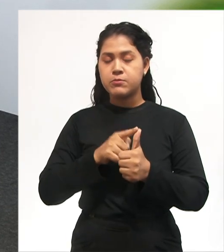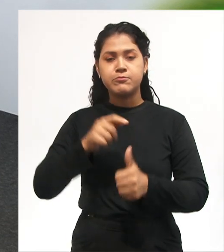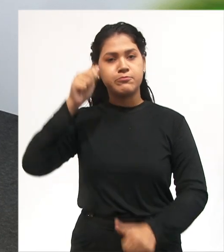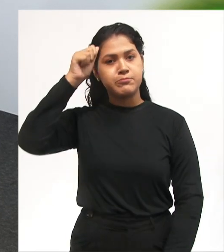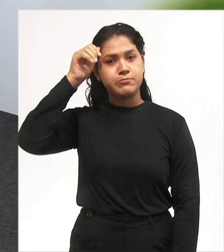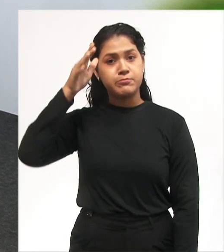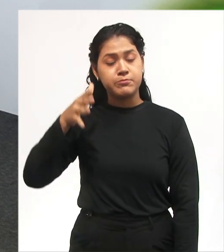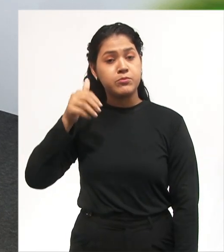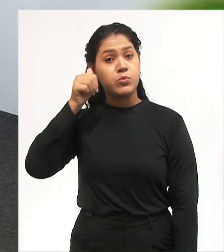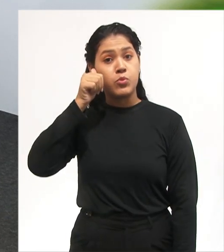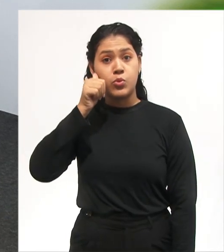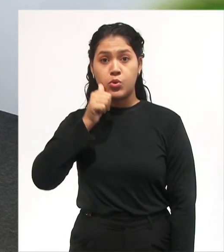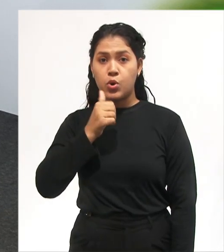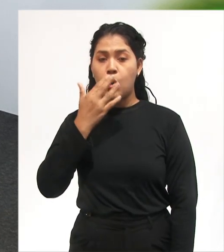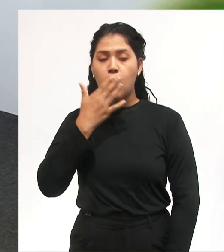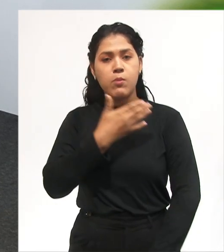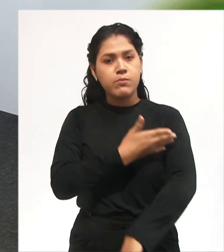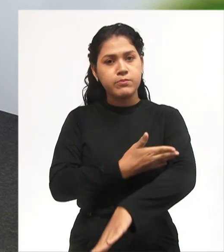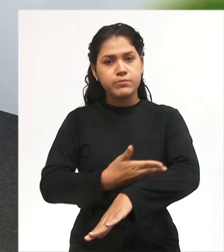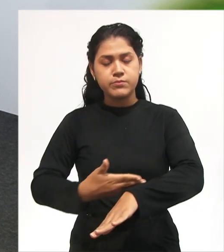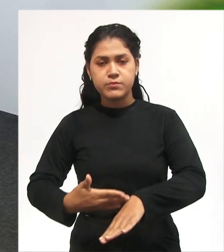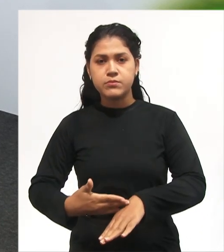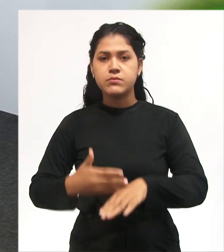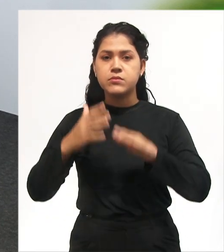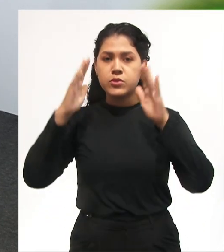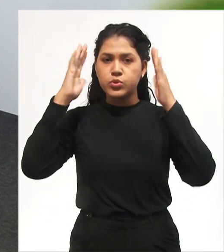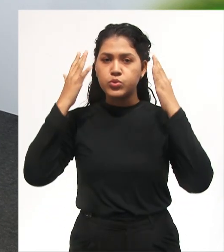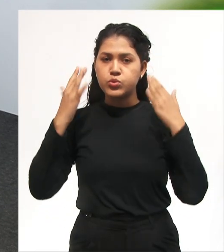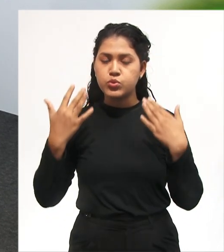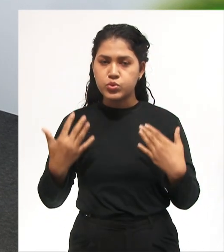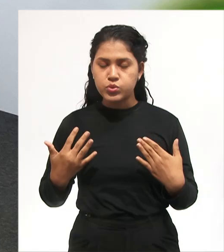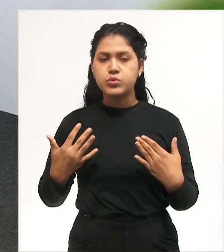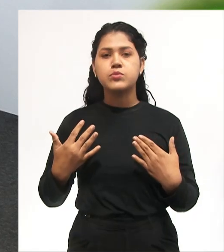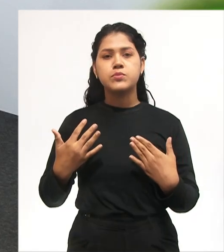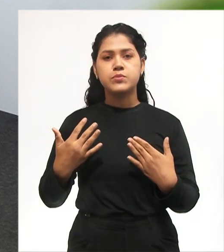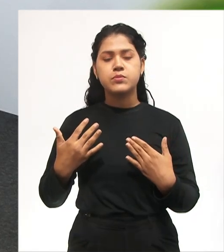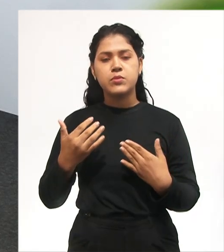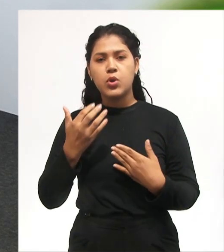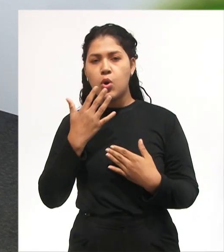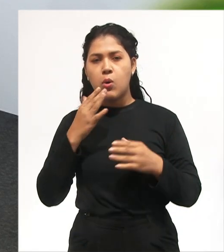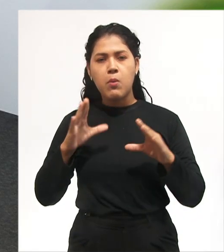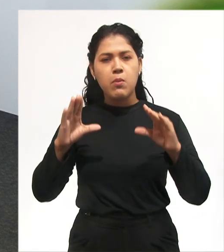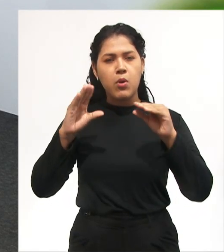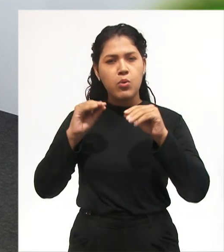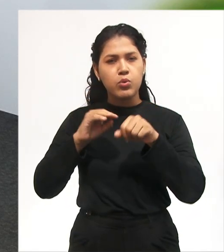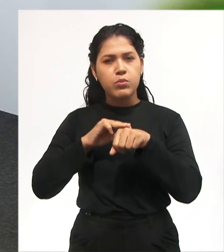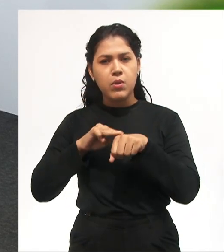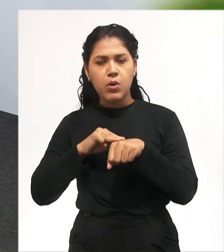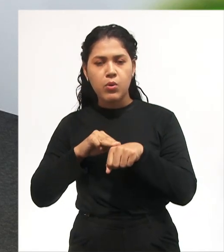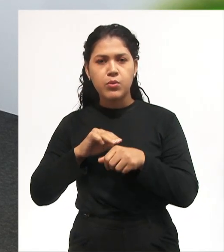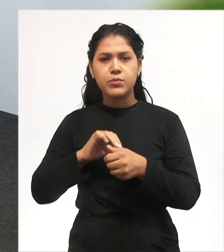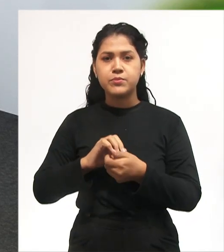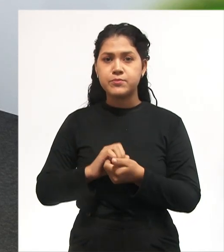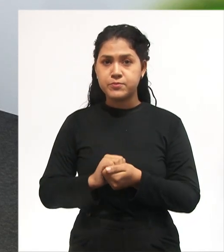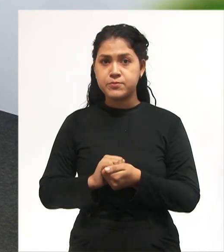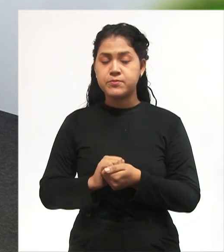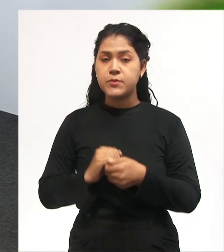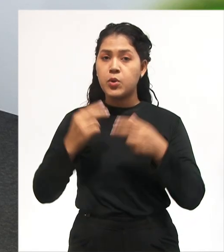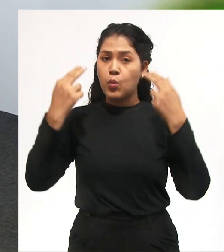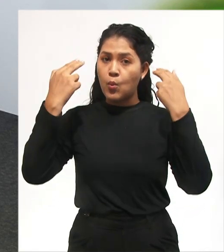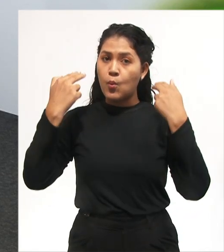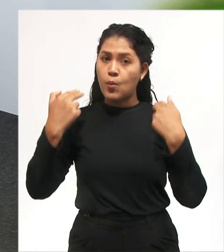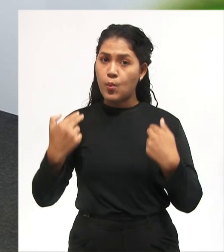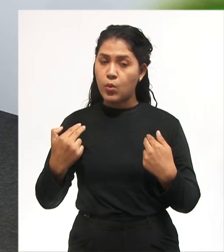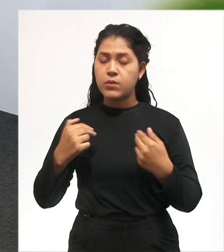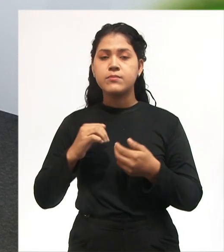sou mulher, pele branca, tenho cabelos longos e castanhos, e lisos no